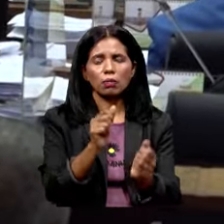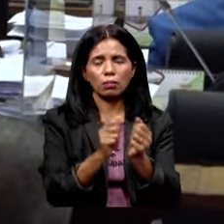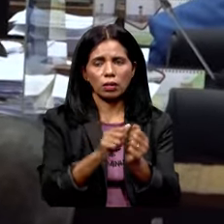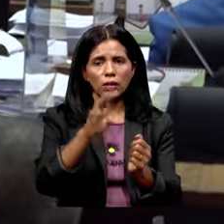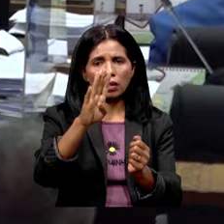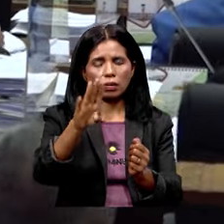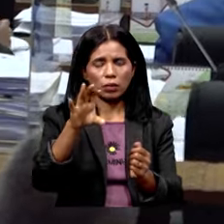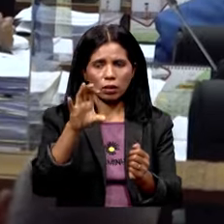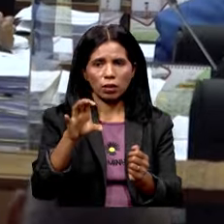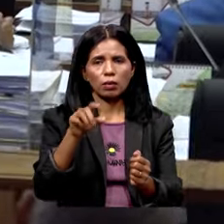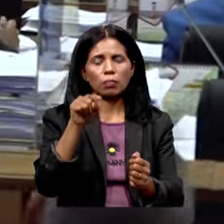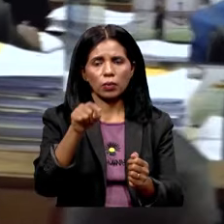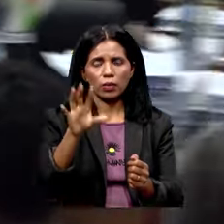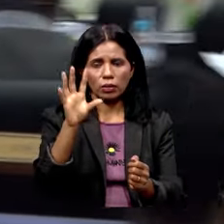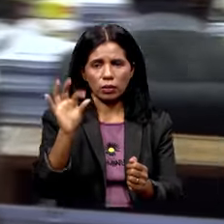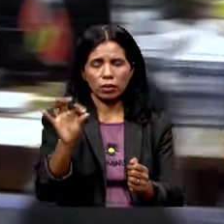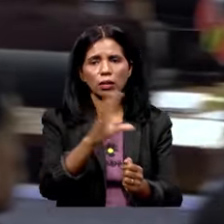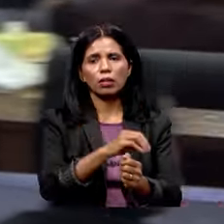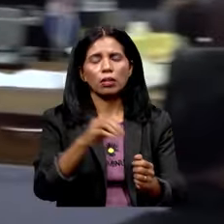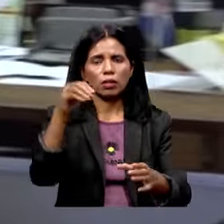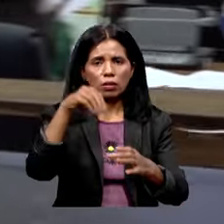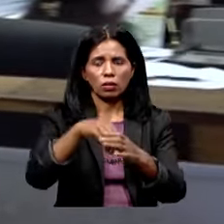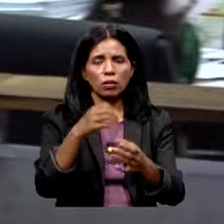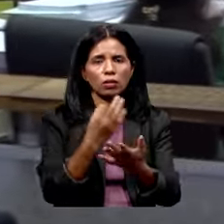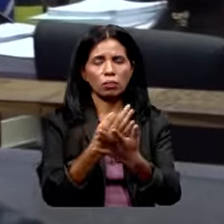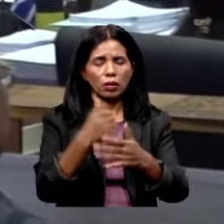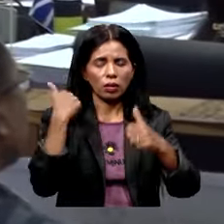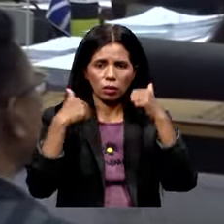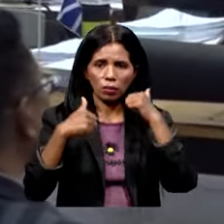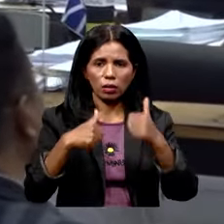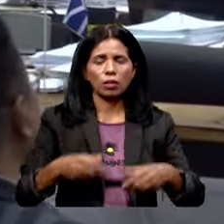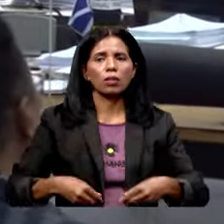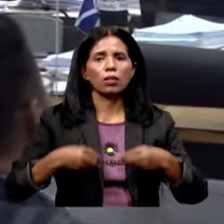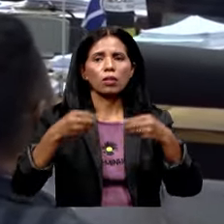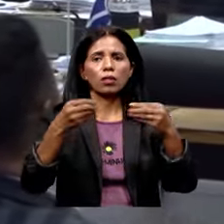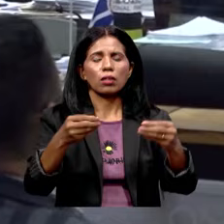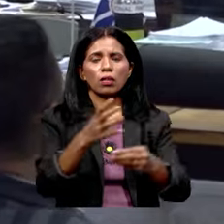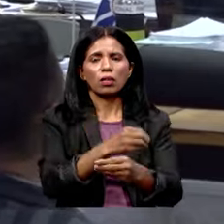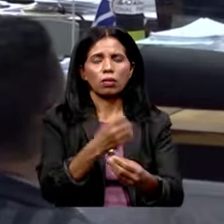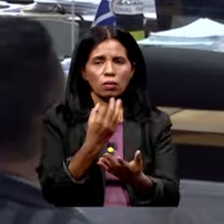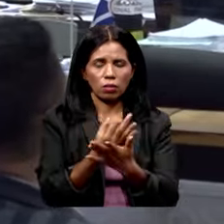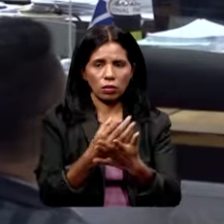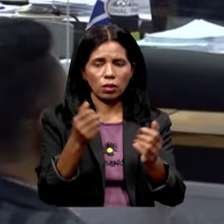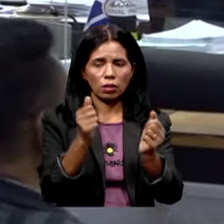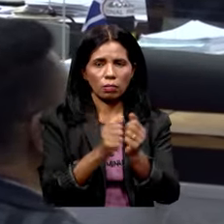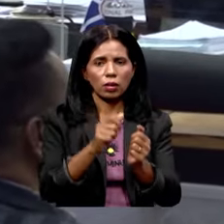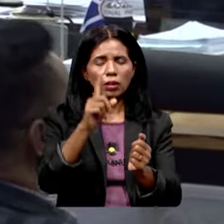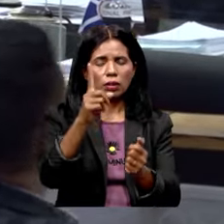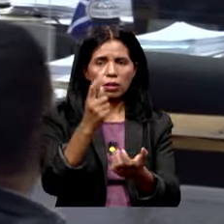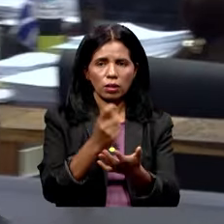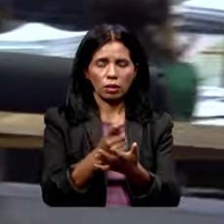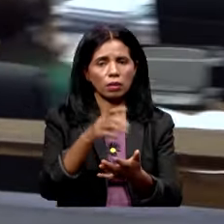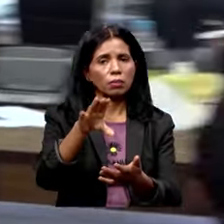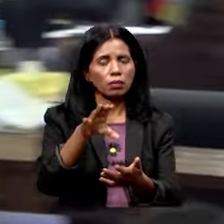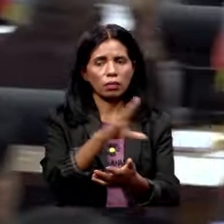Ratul Resintolo Pontusia, exclui orçamento atividade premiado Nobel da Paz, o total dólar americano rihun atus ida. Nova